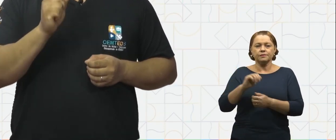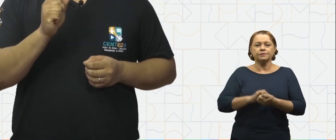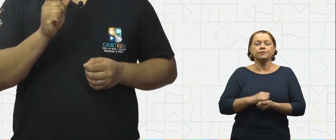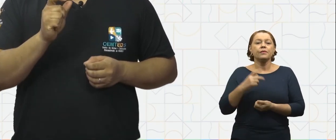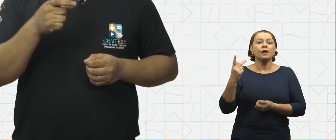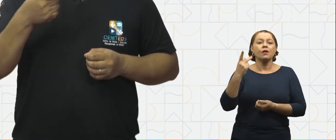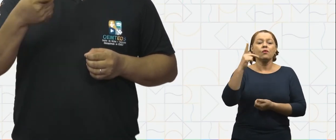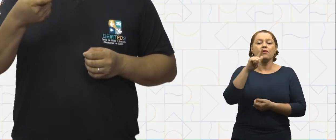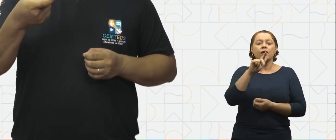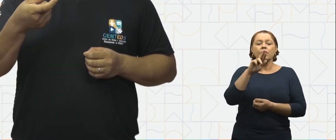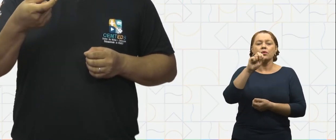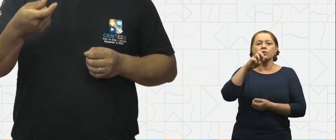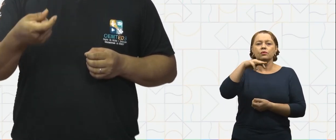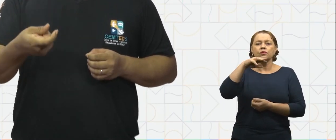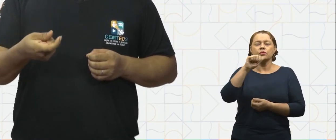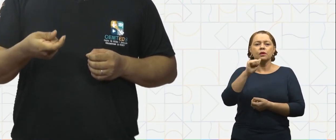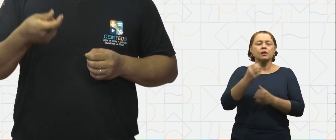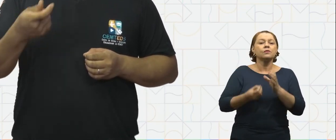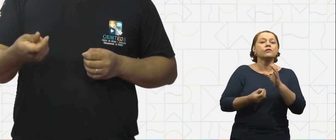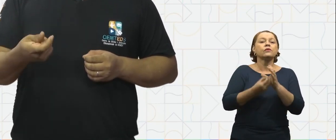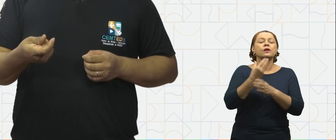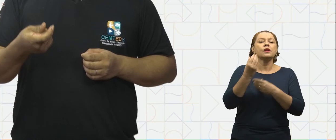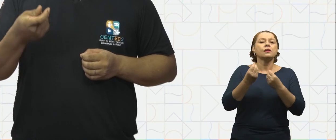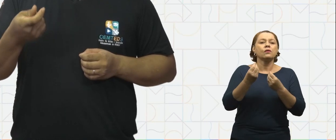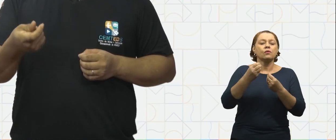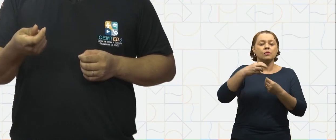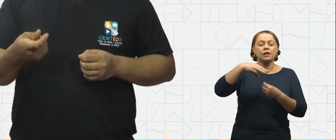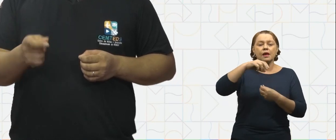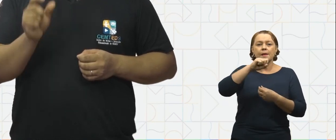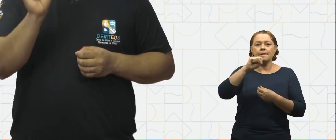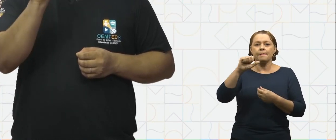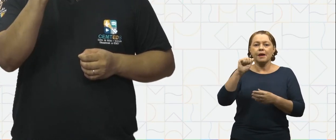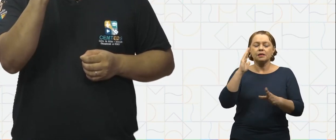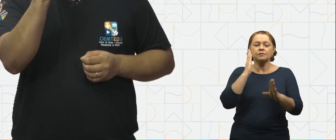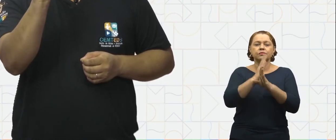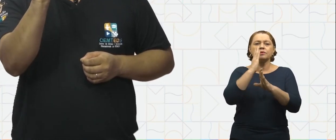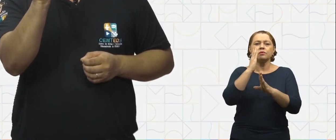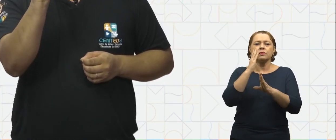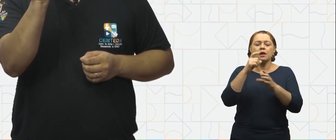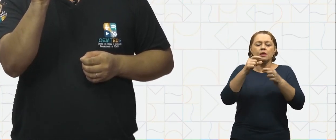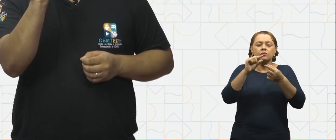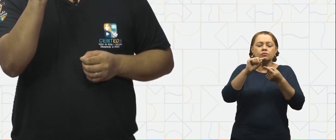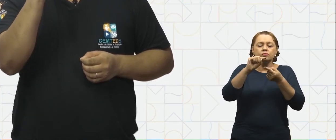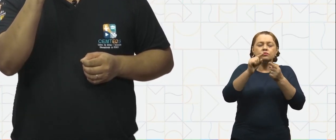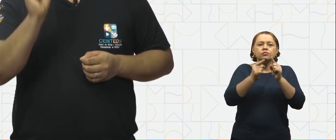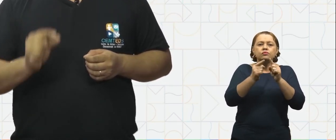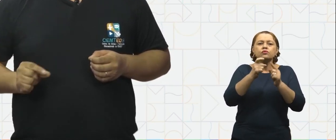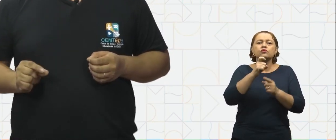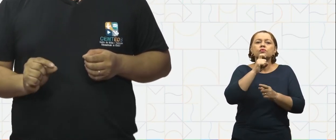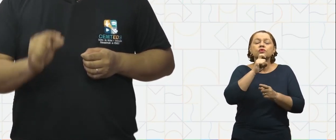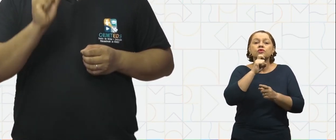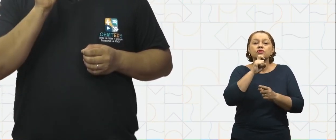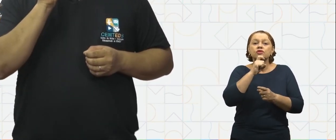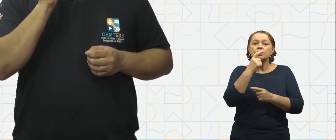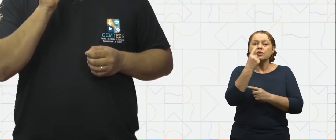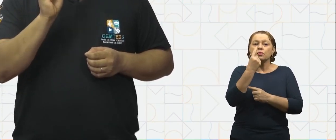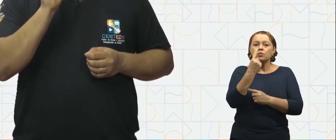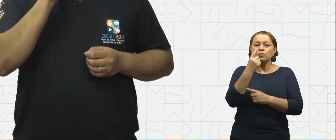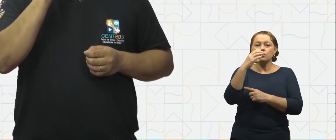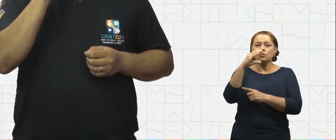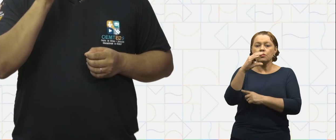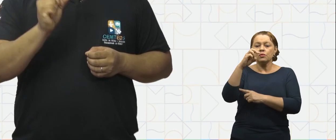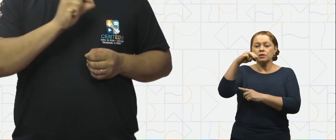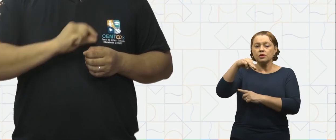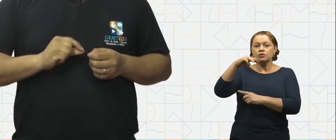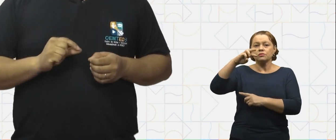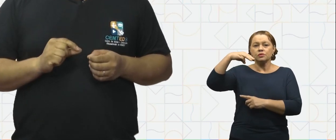do grama foi gerado a partir da massa encontrada em um cubo de gelo medindo 1